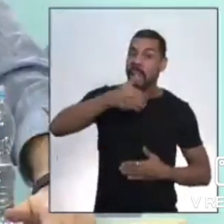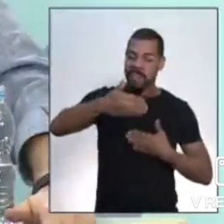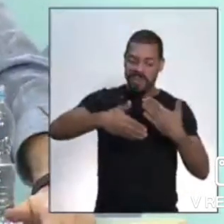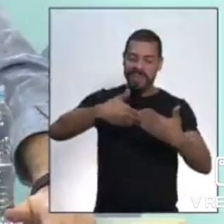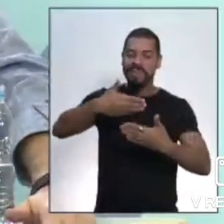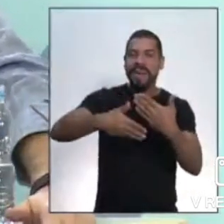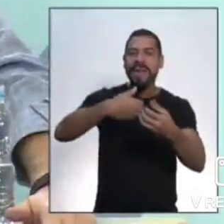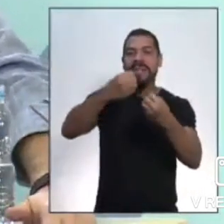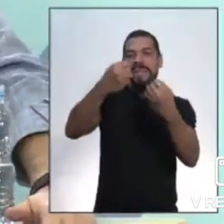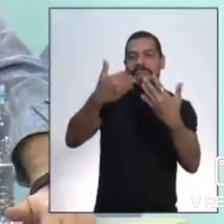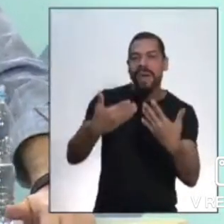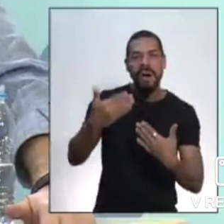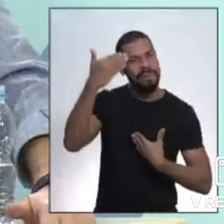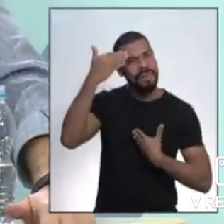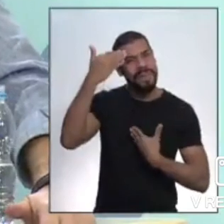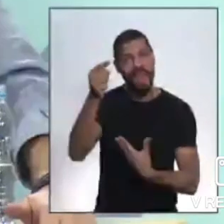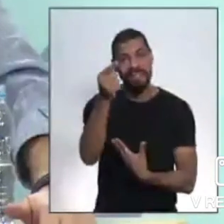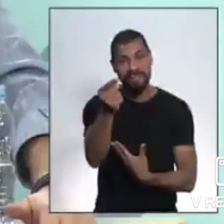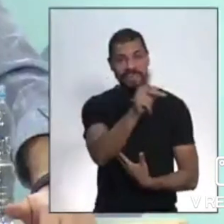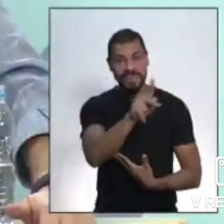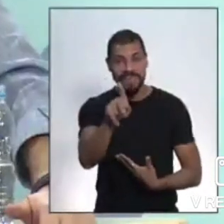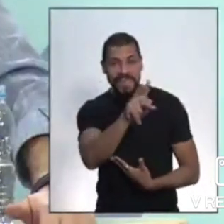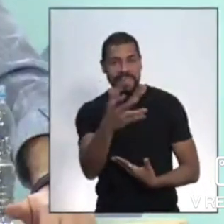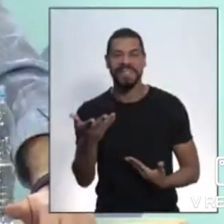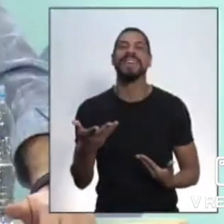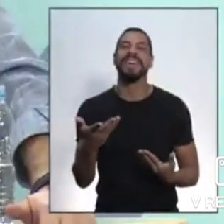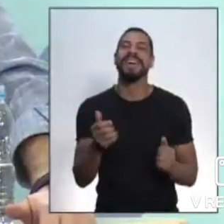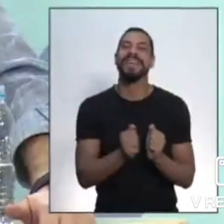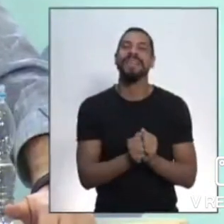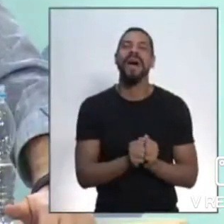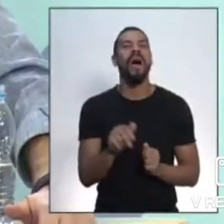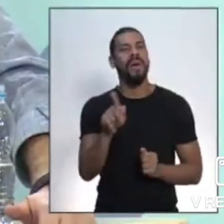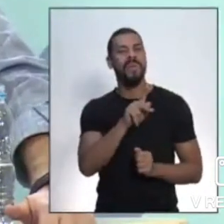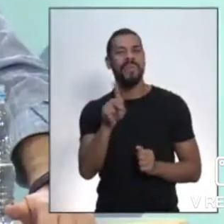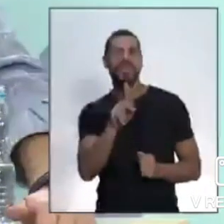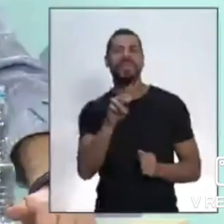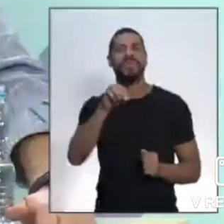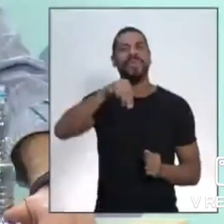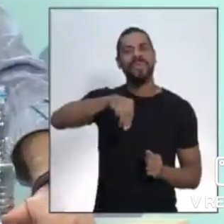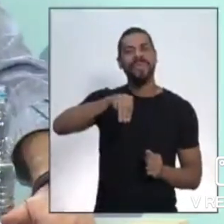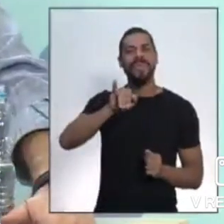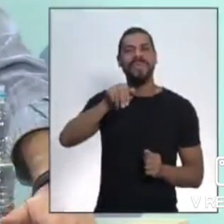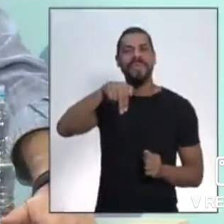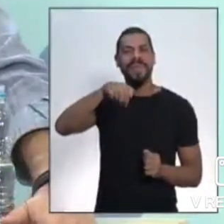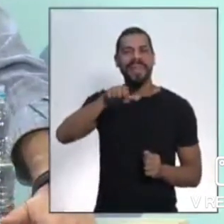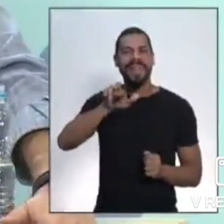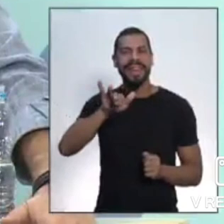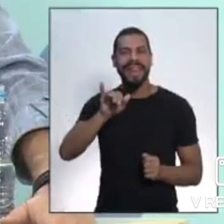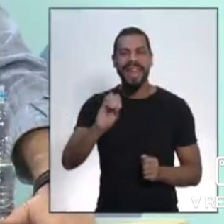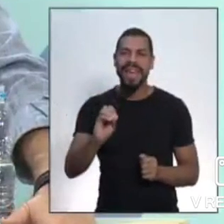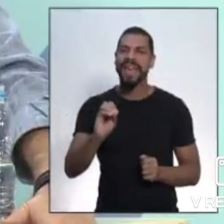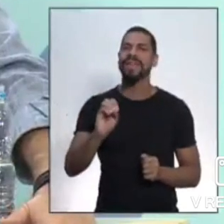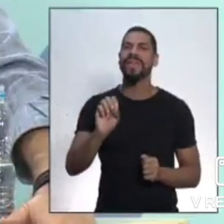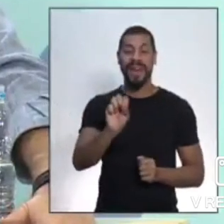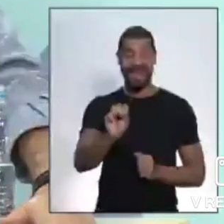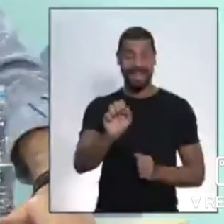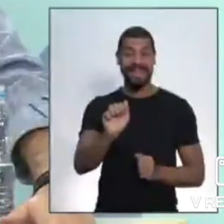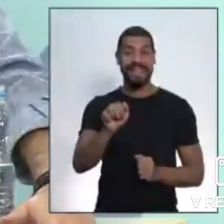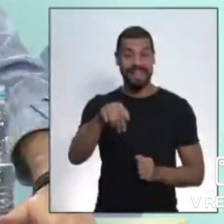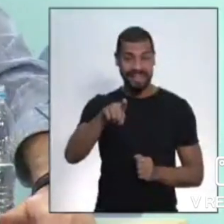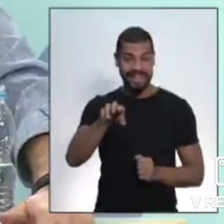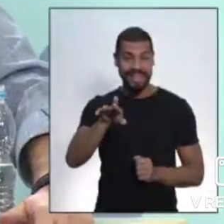desenvolvendo. Então, ó, obrigado aí, professores, né? Justino, o professor Mineiro, professora Sandra, né? E eu sei que os